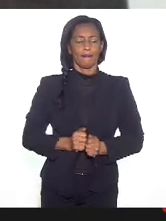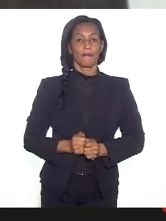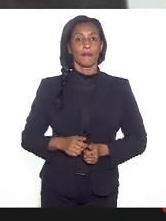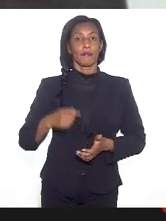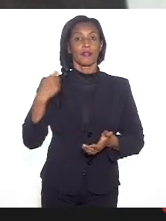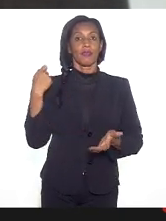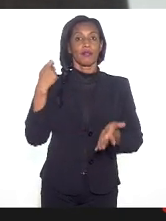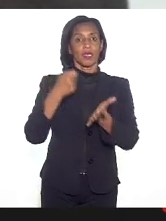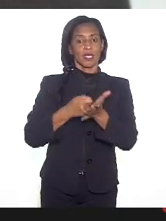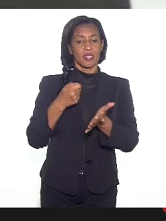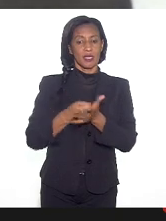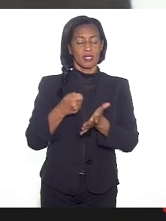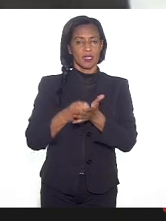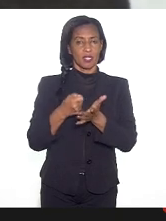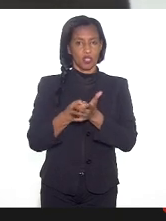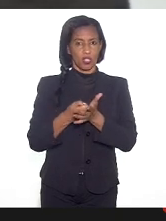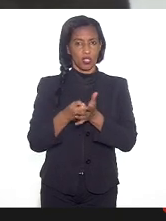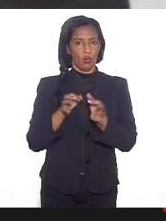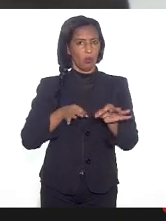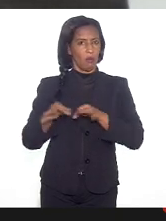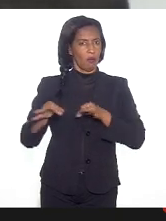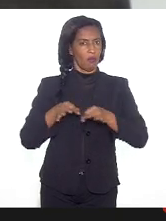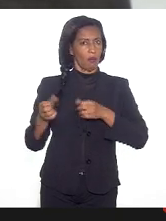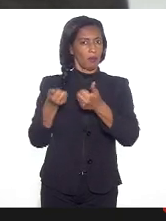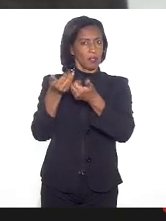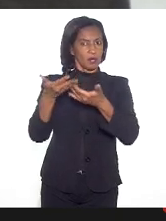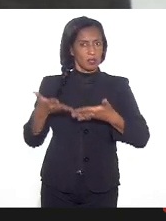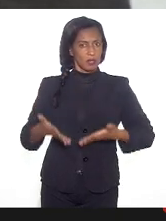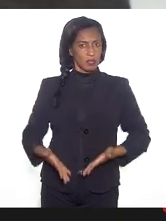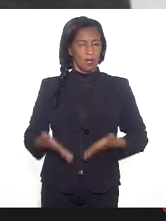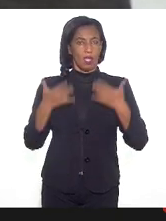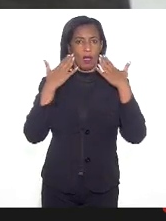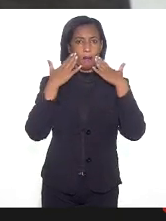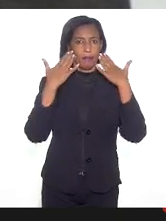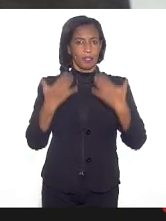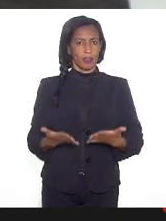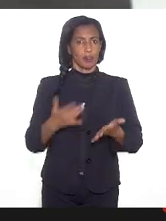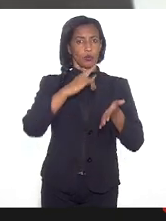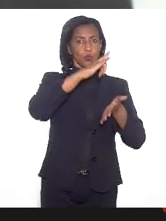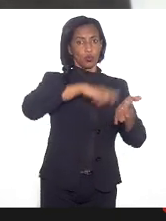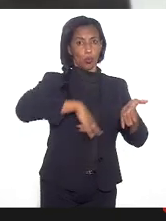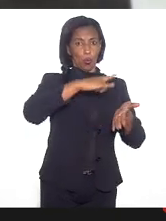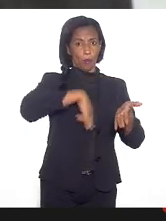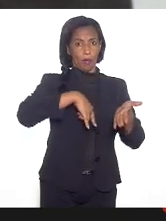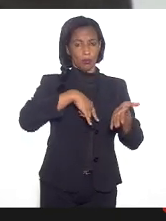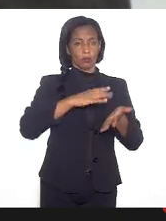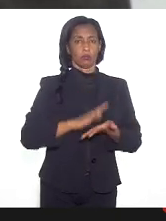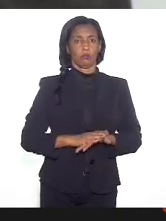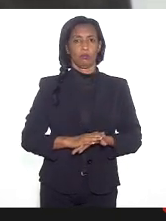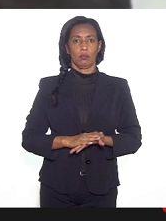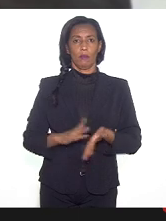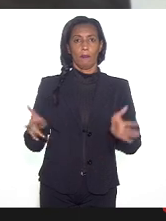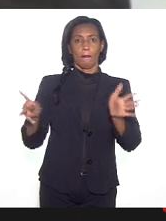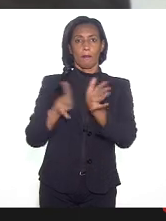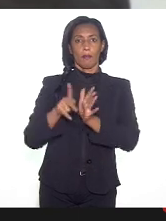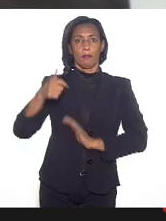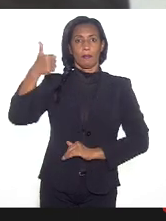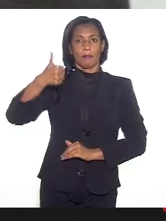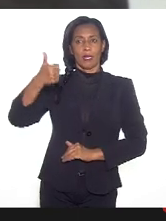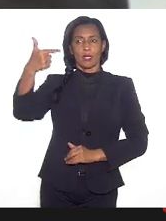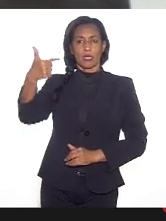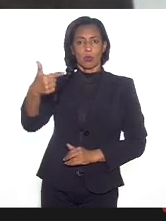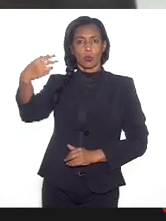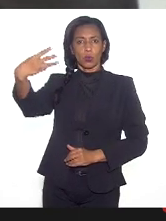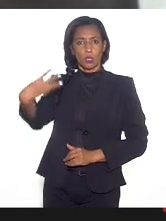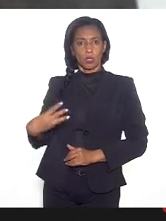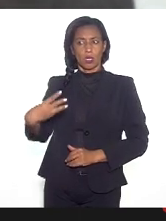deverá exigir como condição para a celebração a apresentação de documentos expedidos pela primeira, segunda e